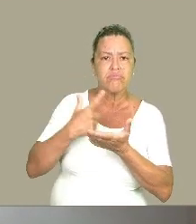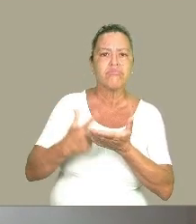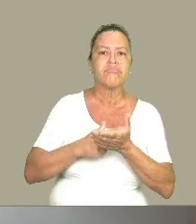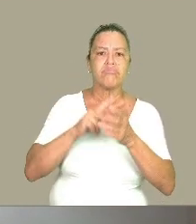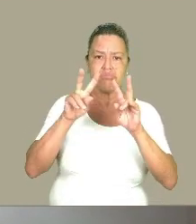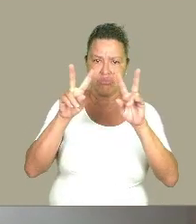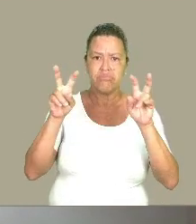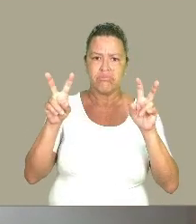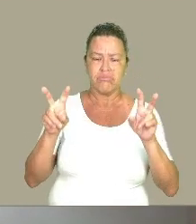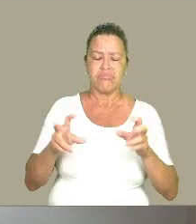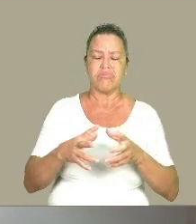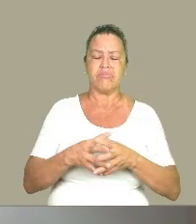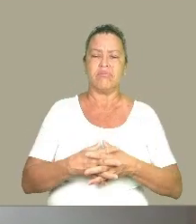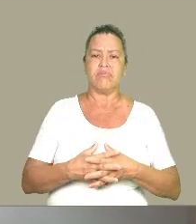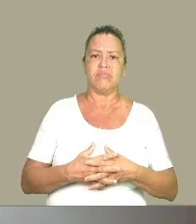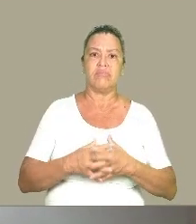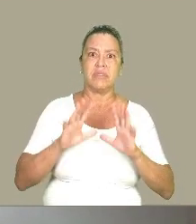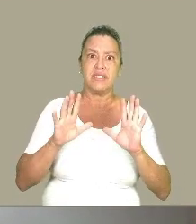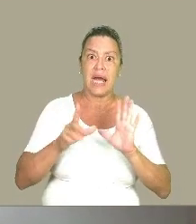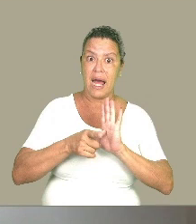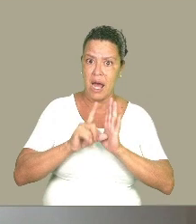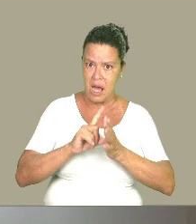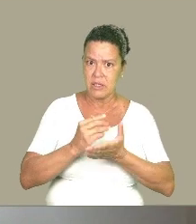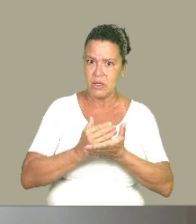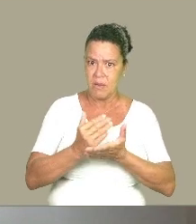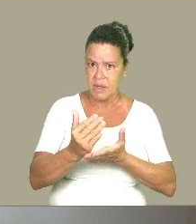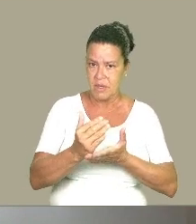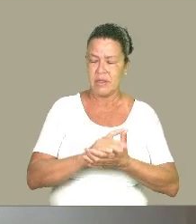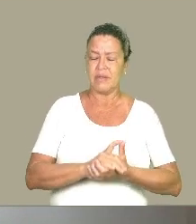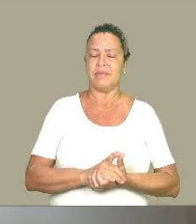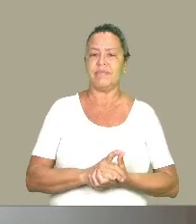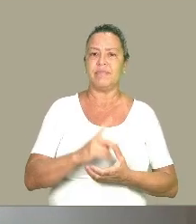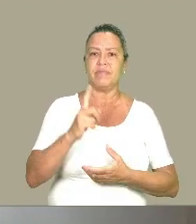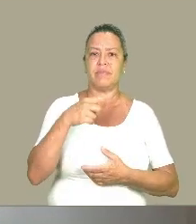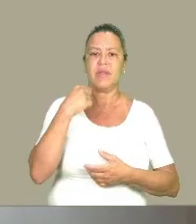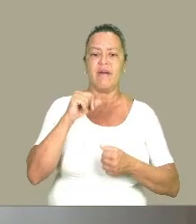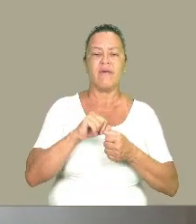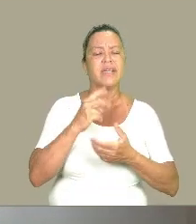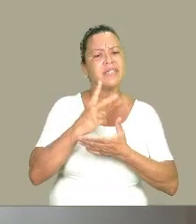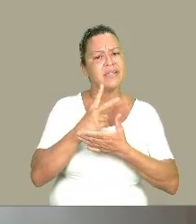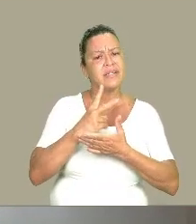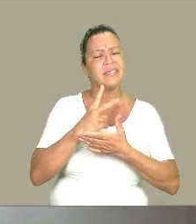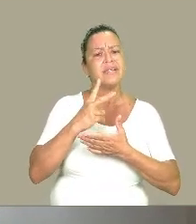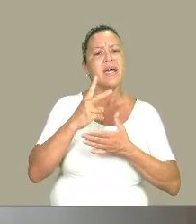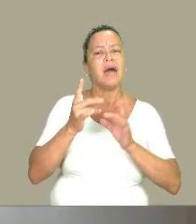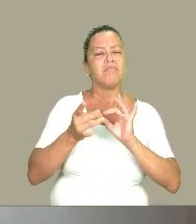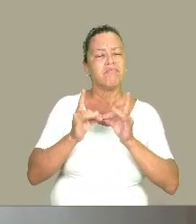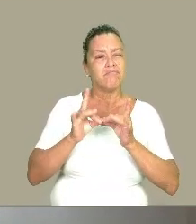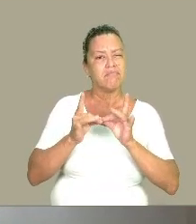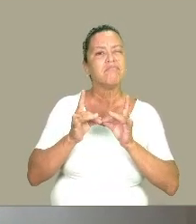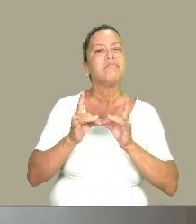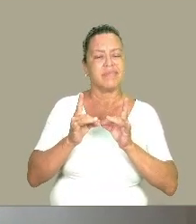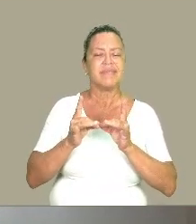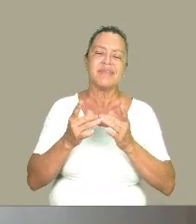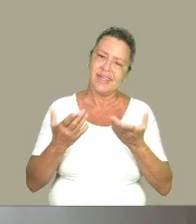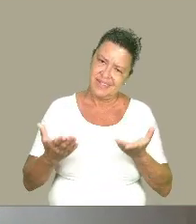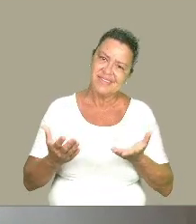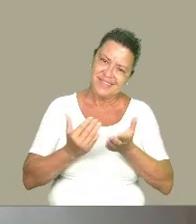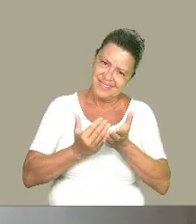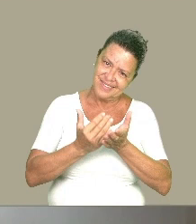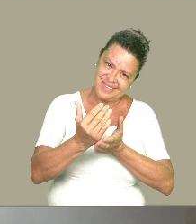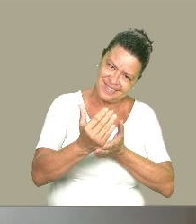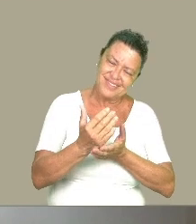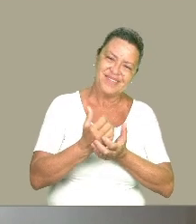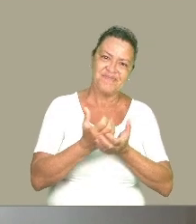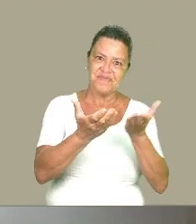assunto. E antes de nós começarmos, como fazemos sempre na nossa casa, antes de iniciarmos o trabalho, quero